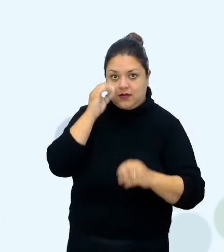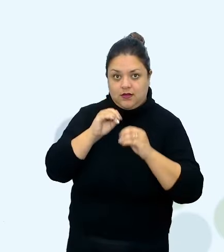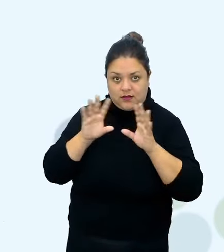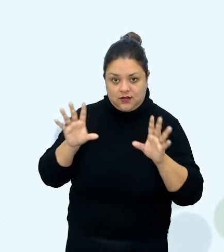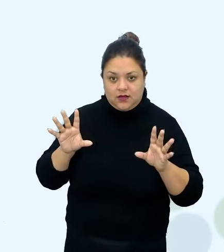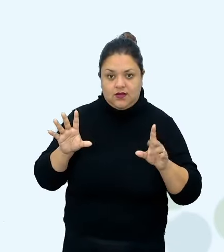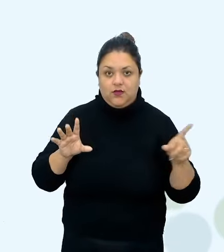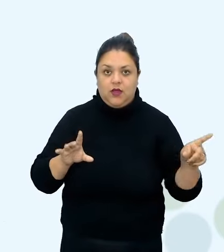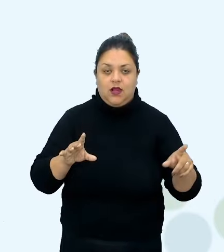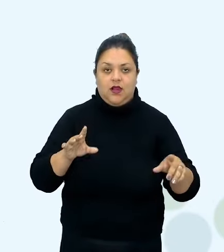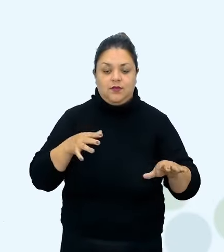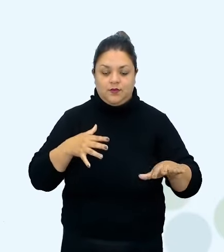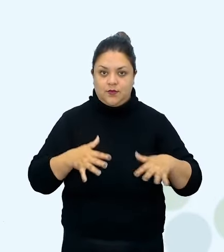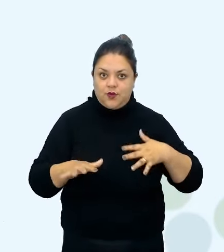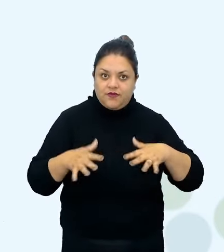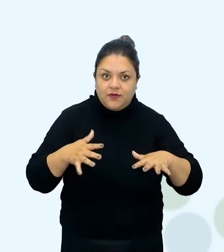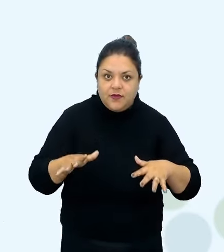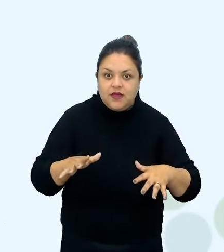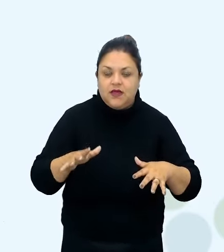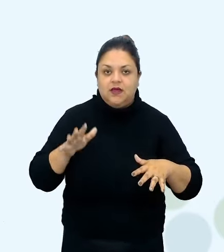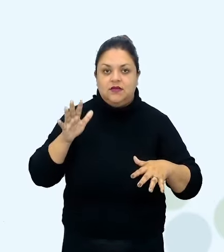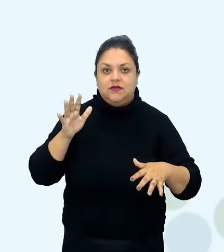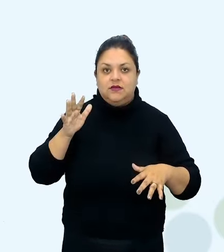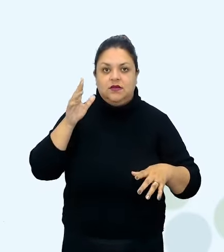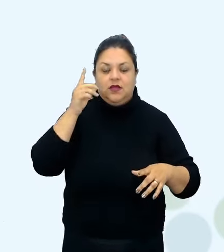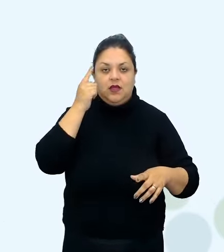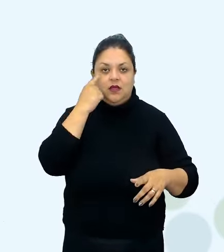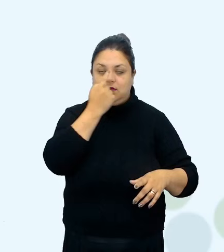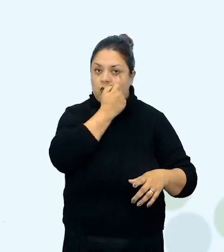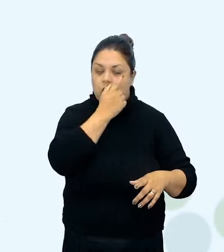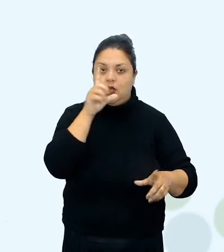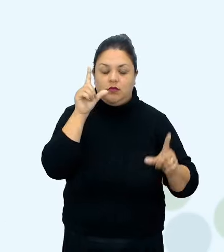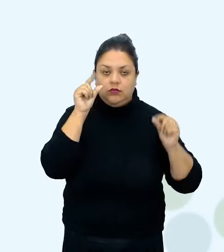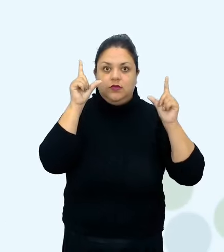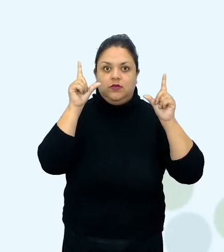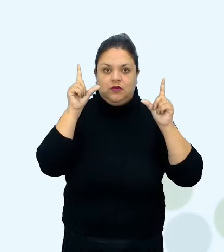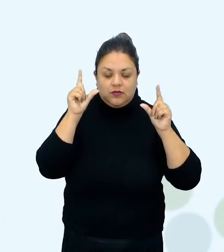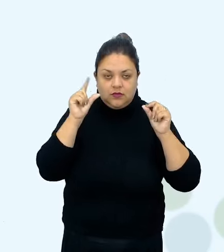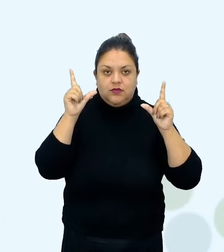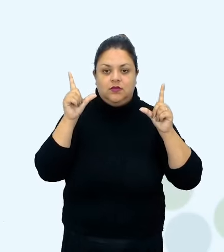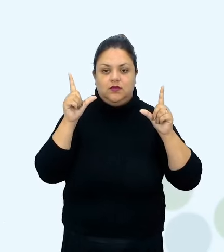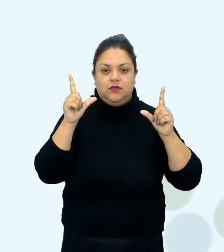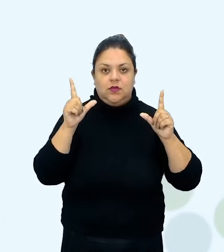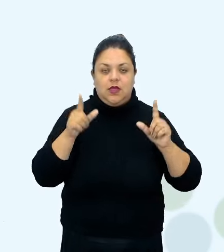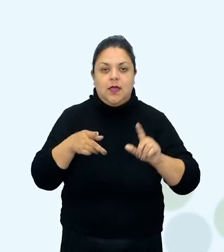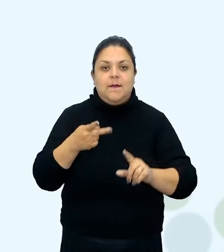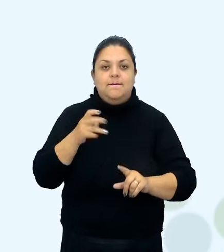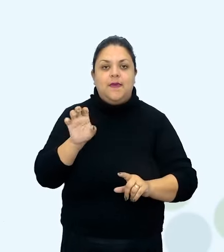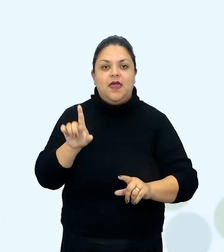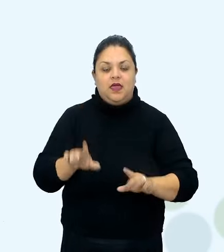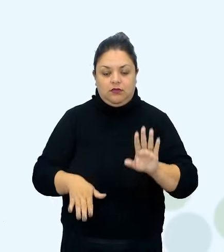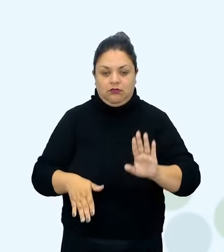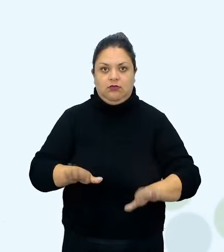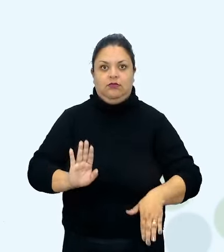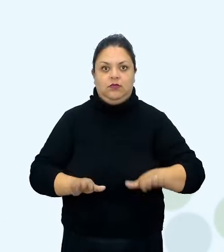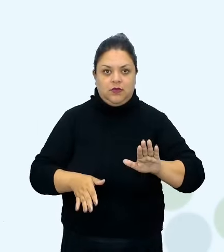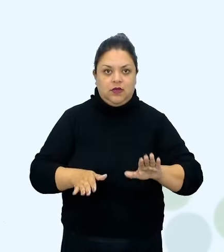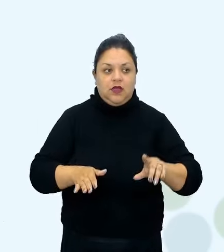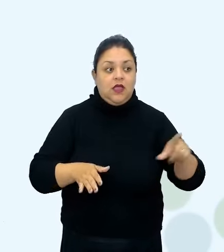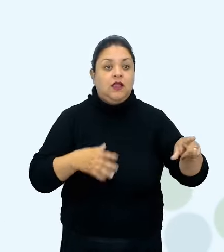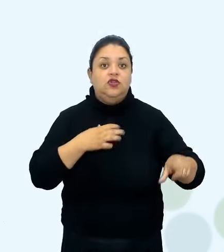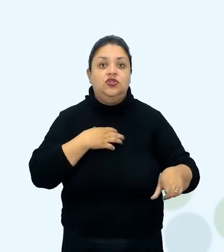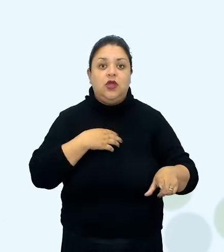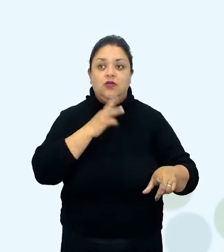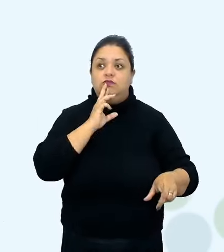tem movimentos, né? Ela pisca, né? Para responder alguma coisa, ela mexe o pé. Então, como que ela está se